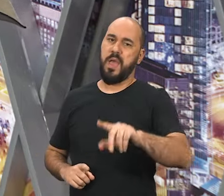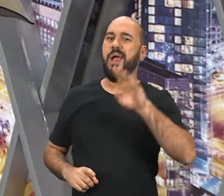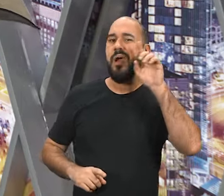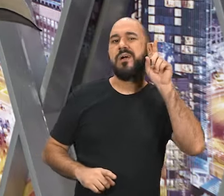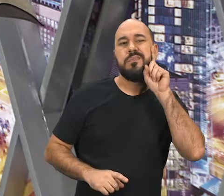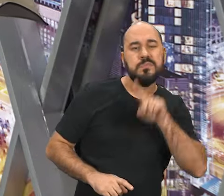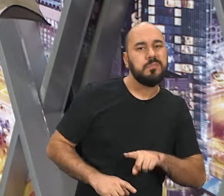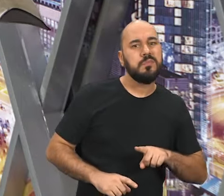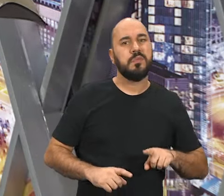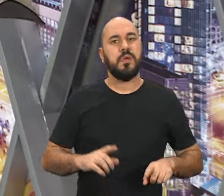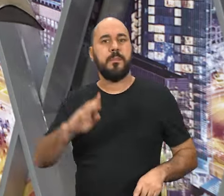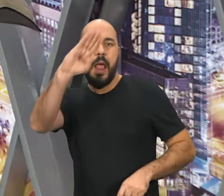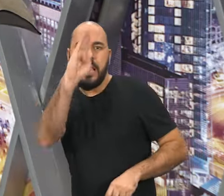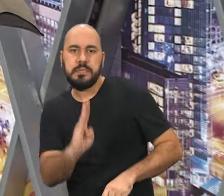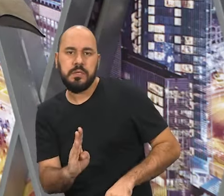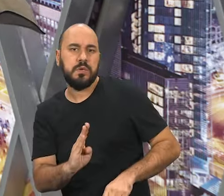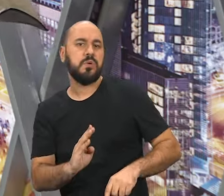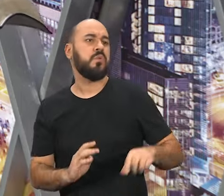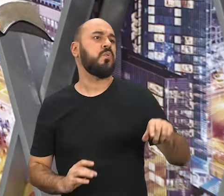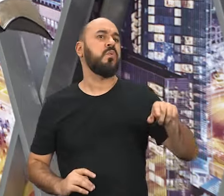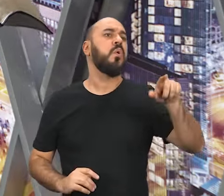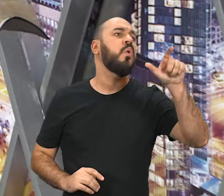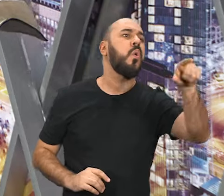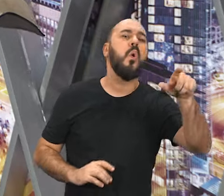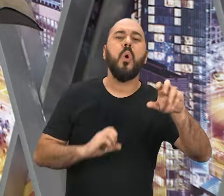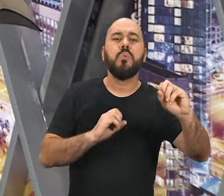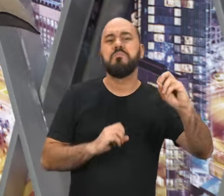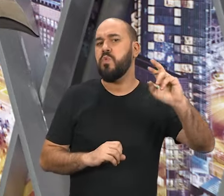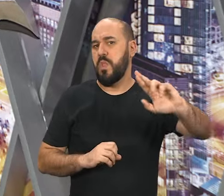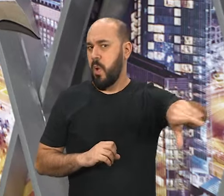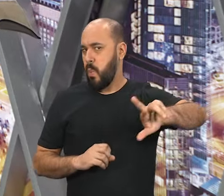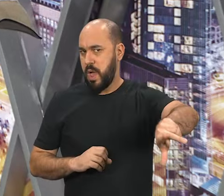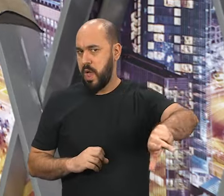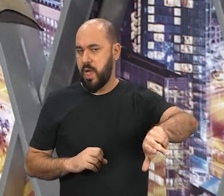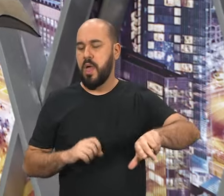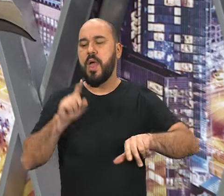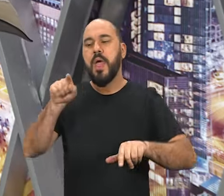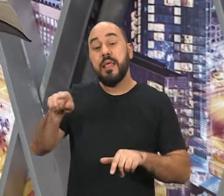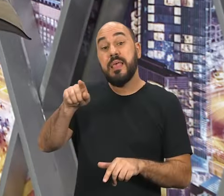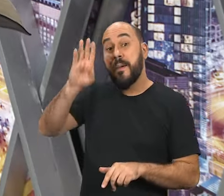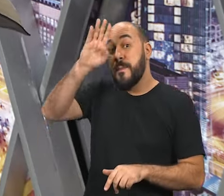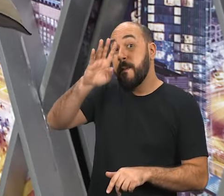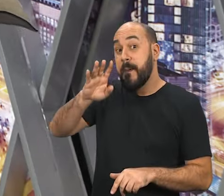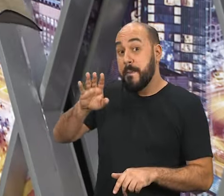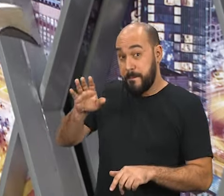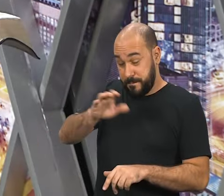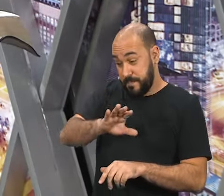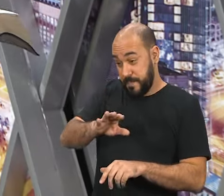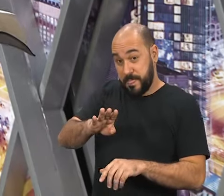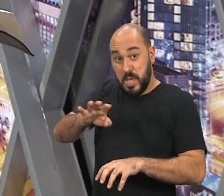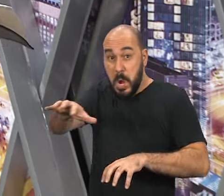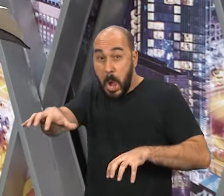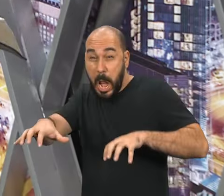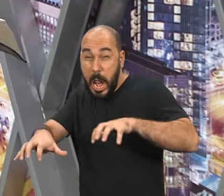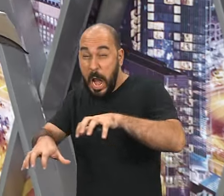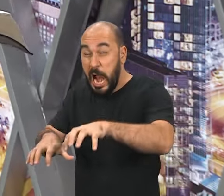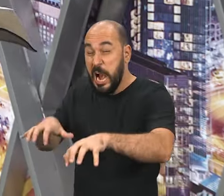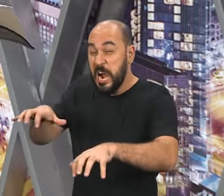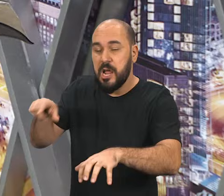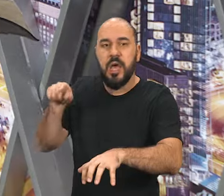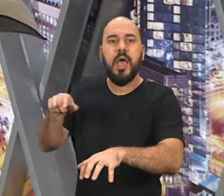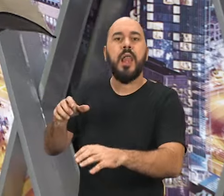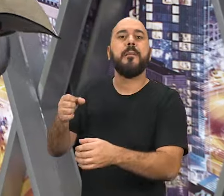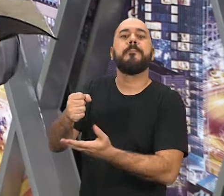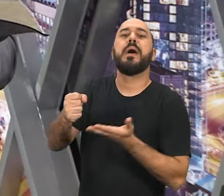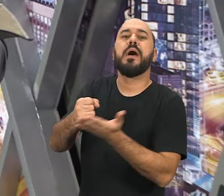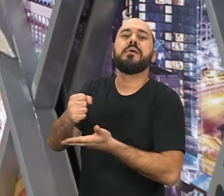besta brasileira, nem uma besta argentina, é uma besta romana. Isto é, a primeira besta tem a sua base em Roma.